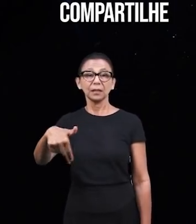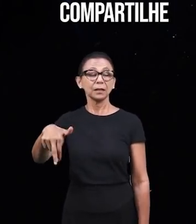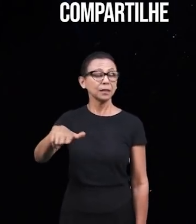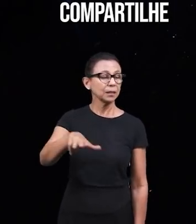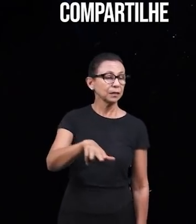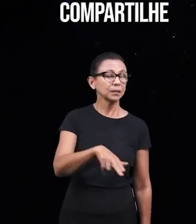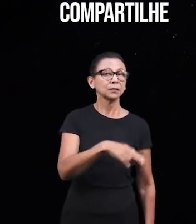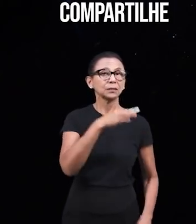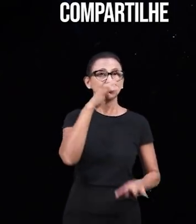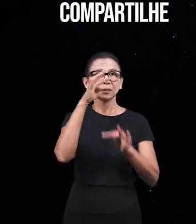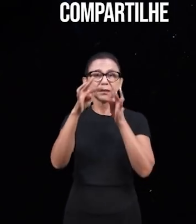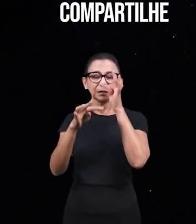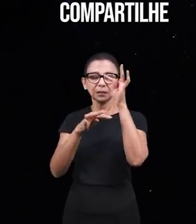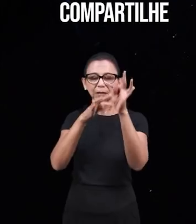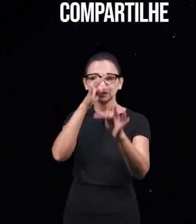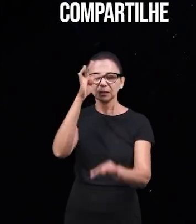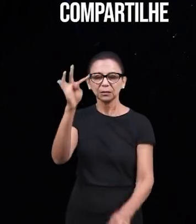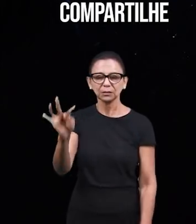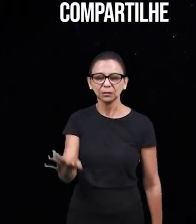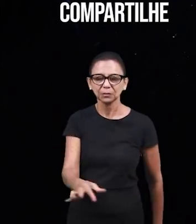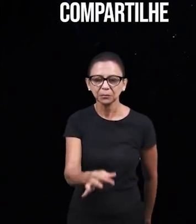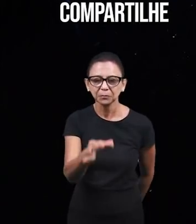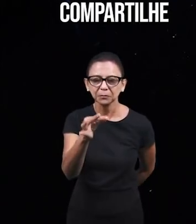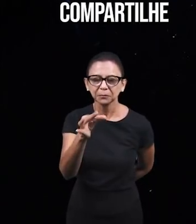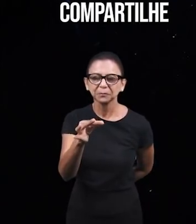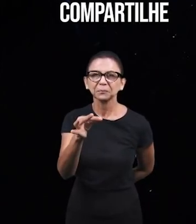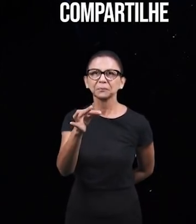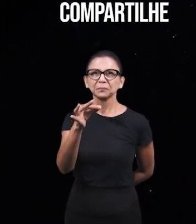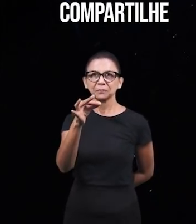entre os lírios.